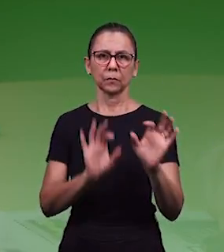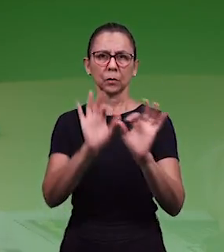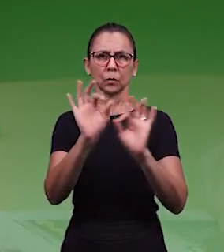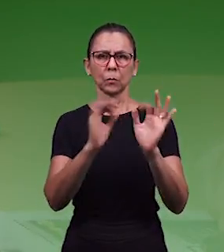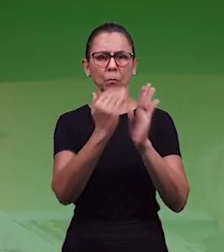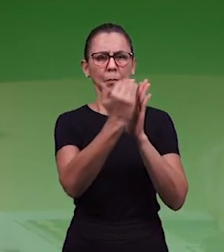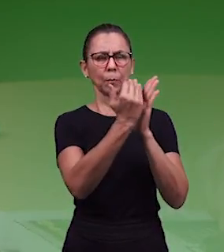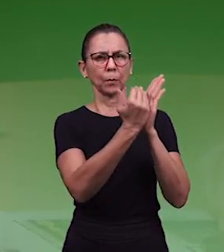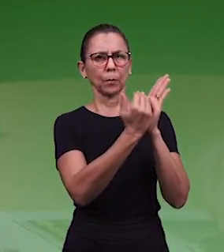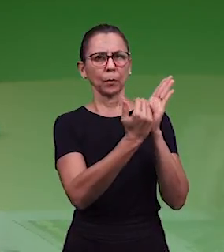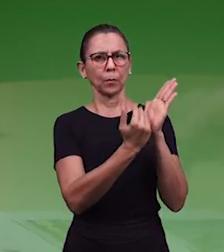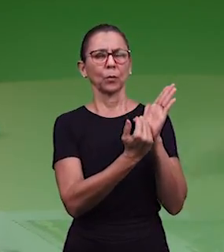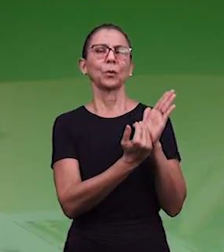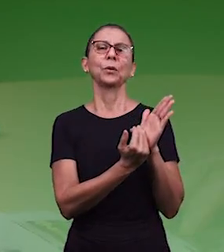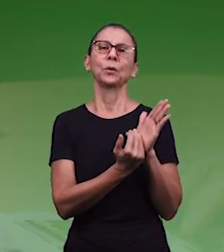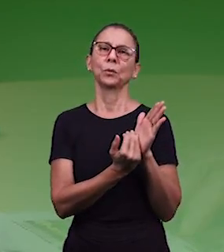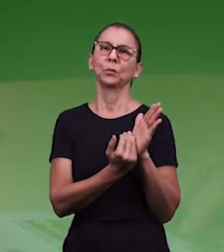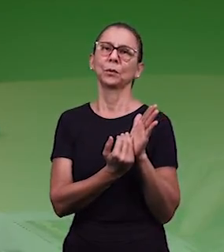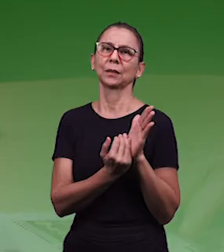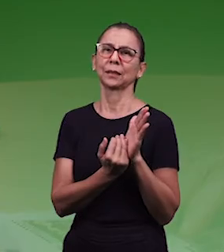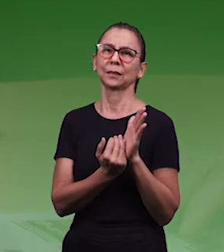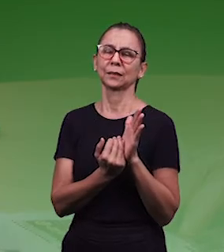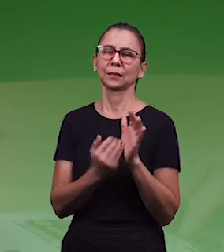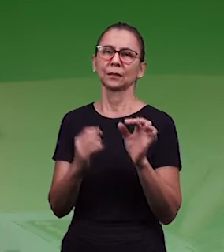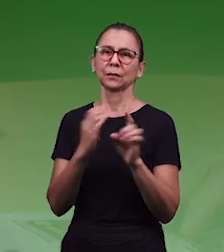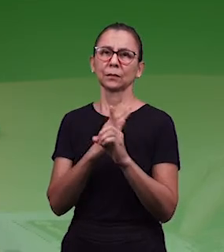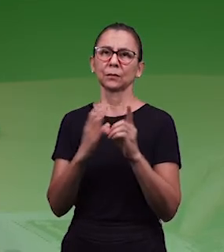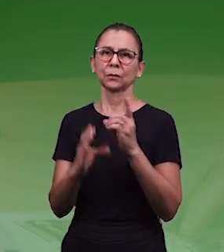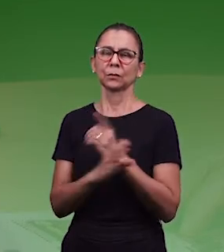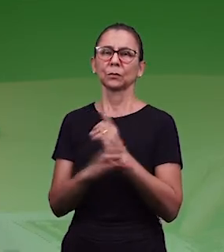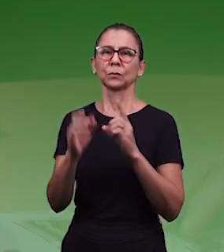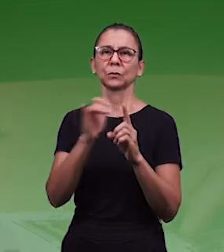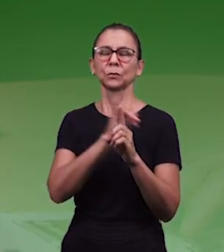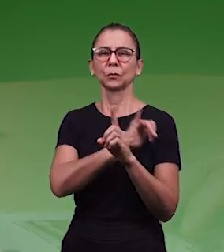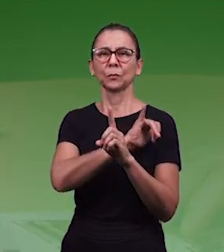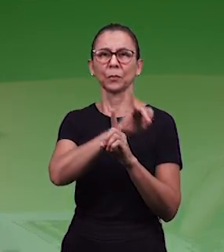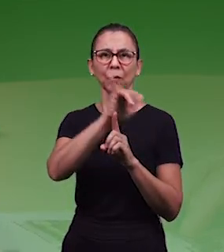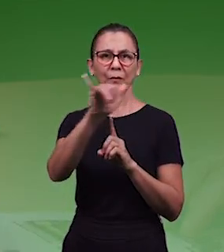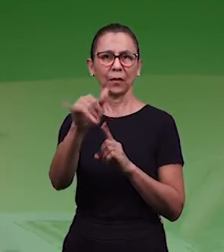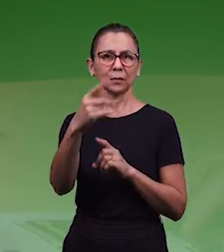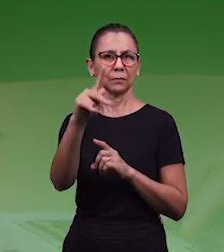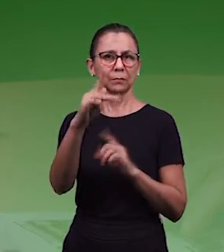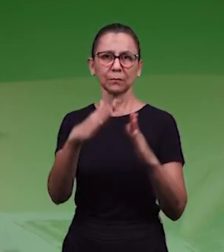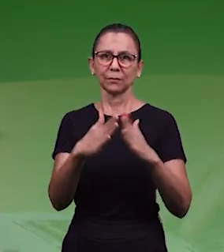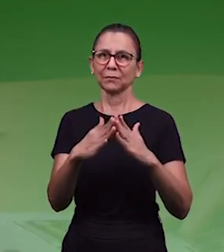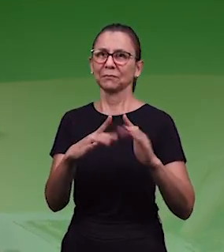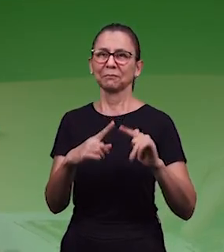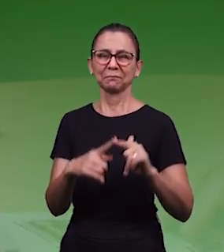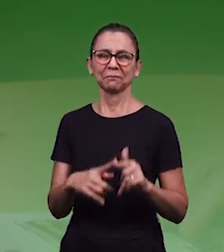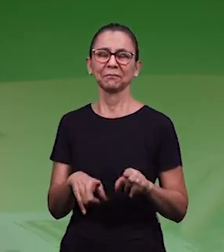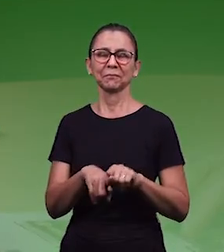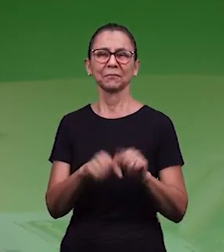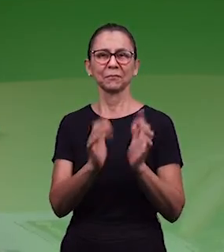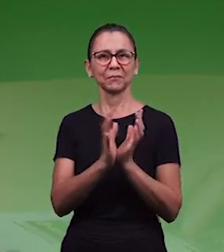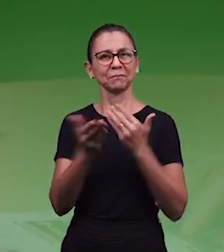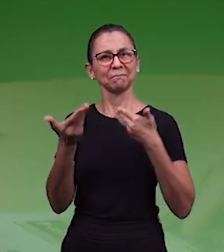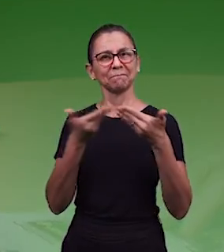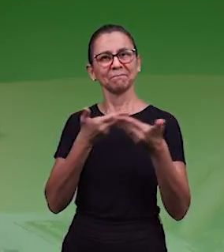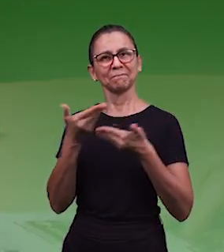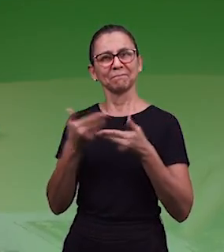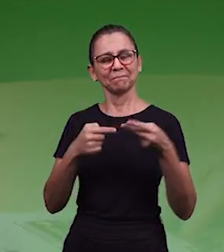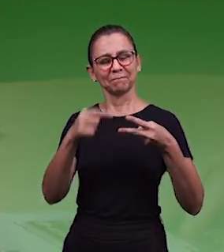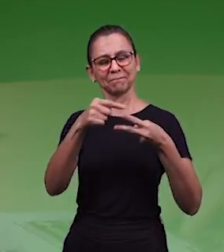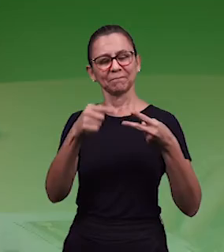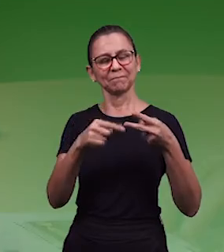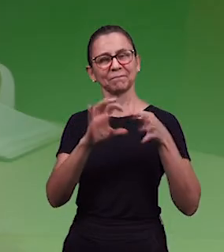for necessário, naturalmente, o culto profético, né, a estruturação do culto profético na sua igreja e os grupos de assistência. Pastor